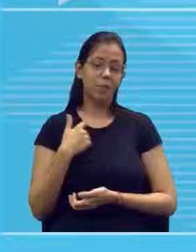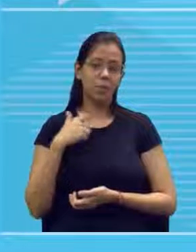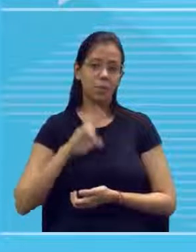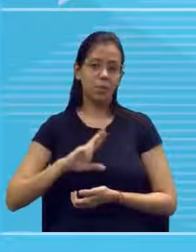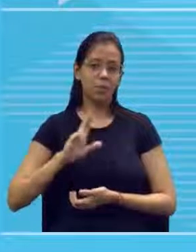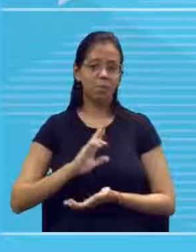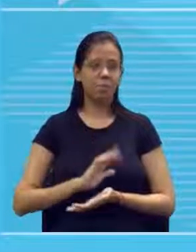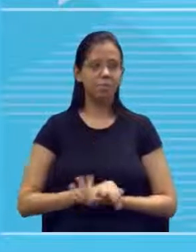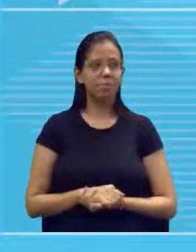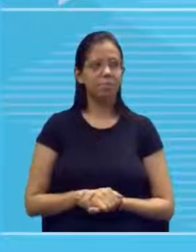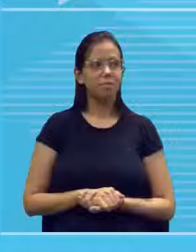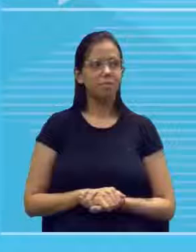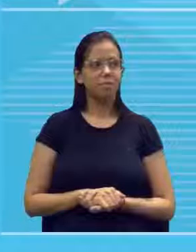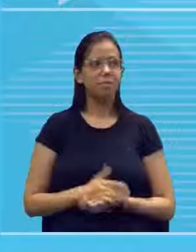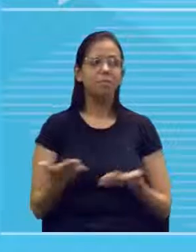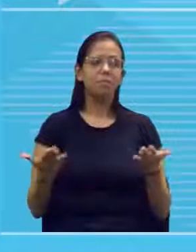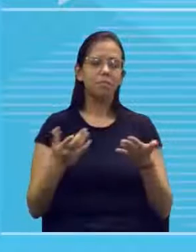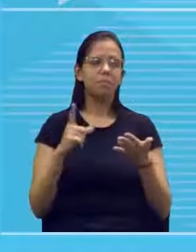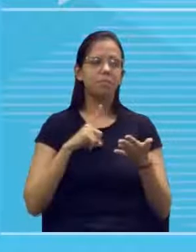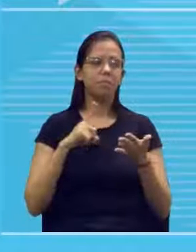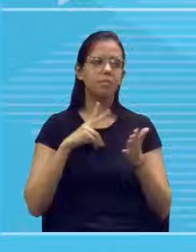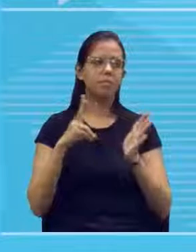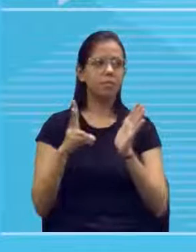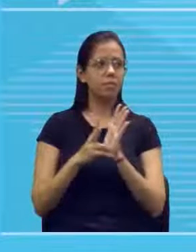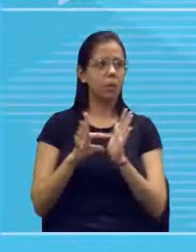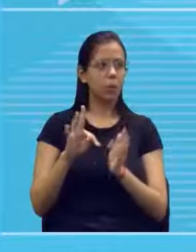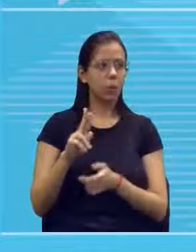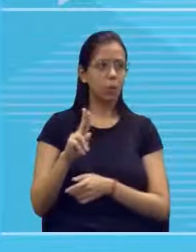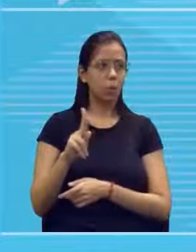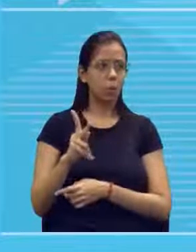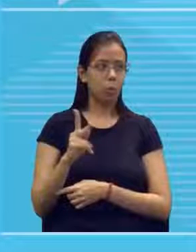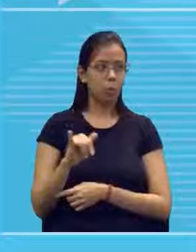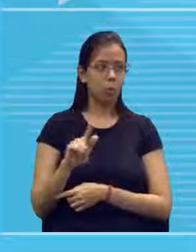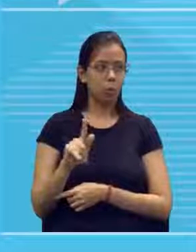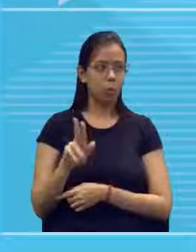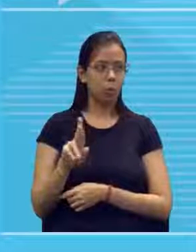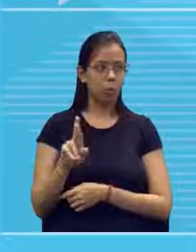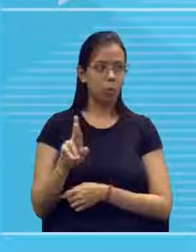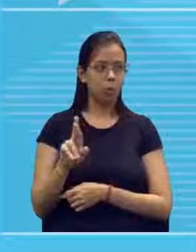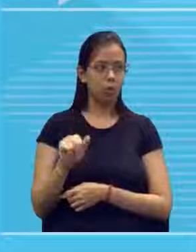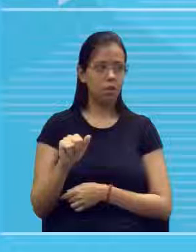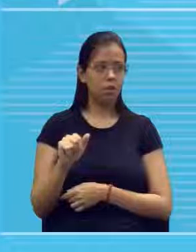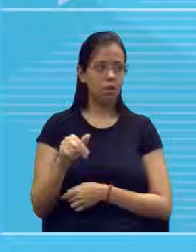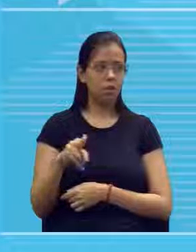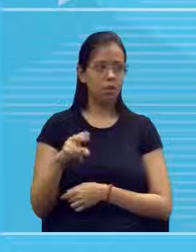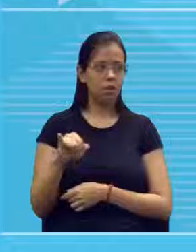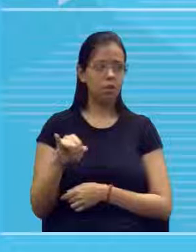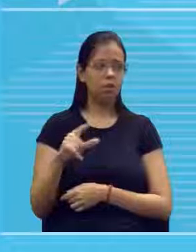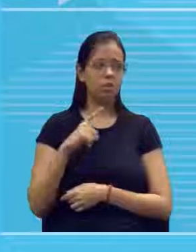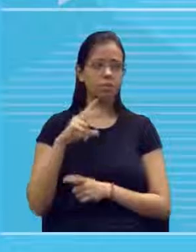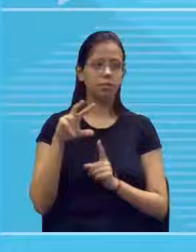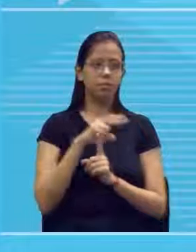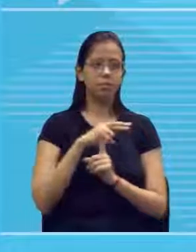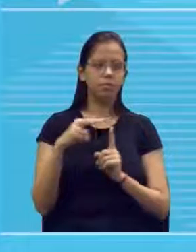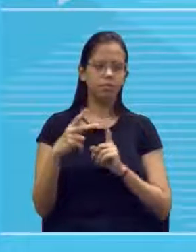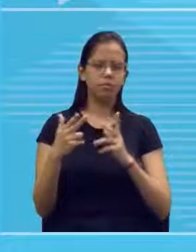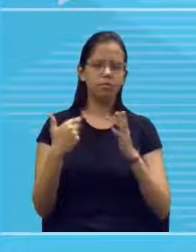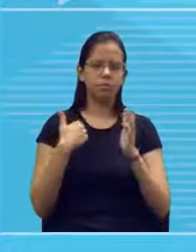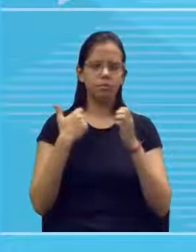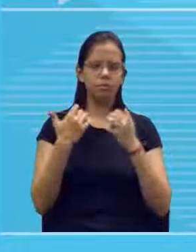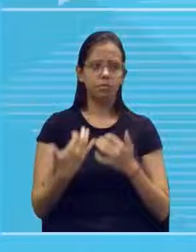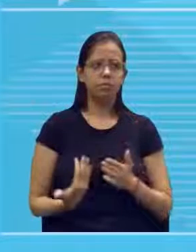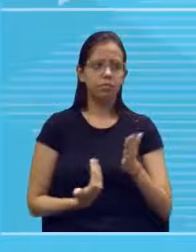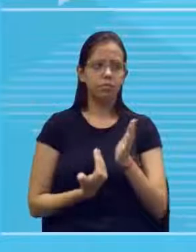adotar e aí a gente vem agora com os tupis-guaranis né que tem essa cosmovisão que eu mostrei para vocês aqui o comecinho